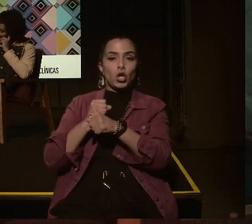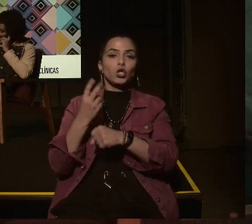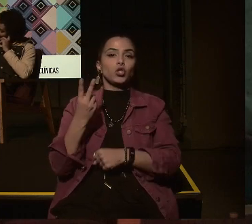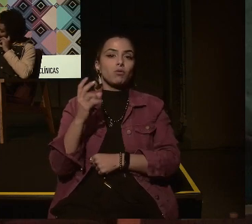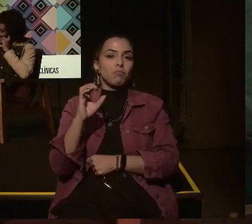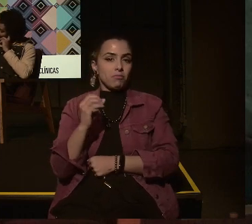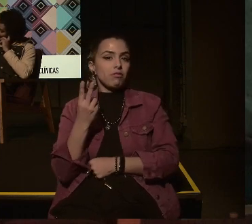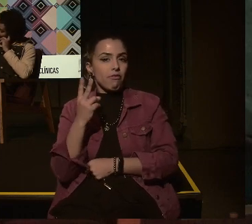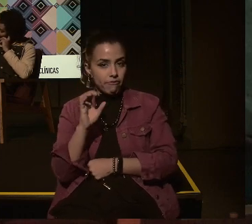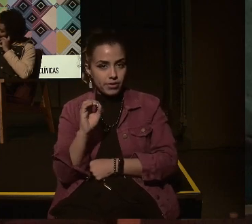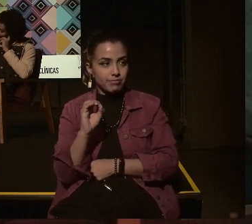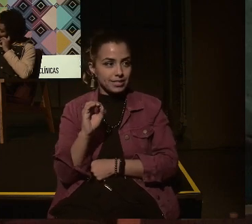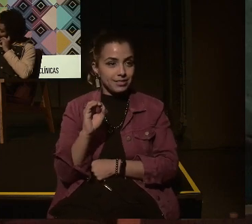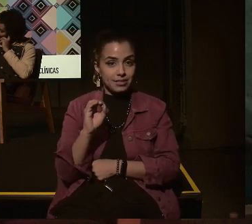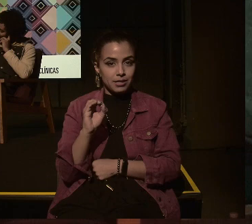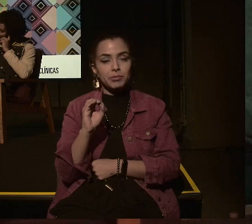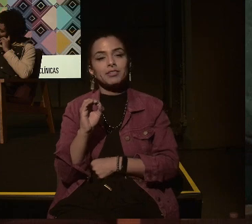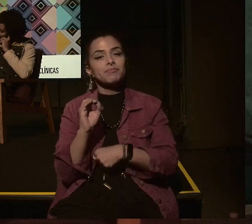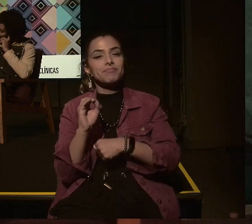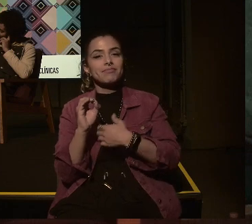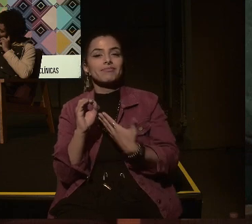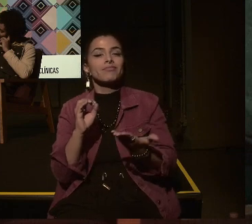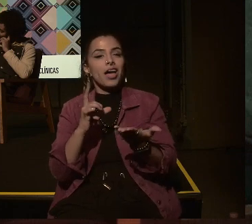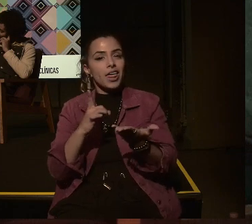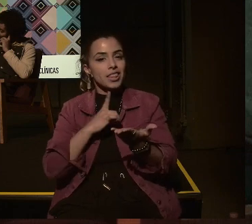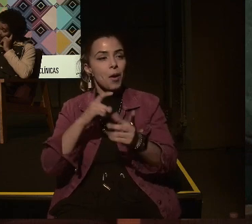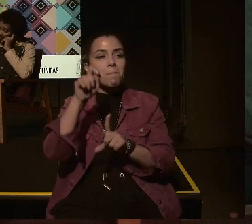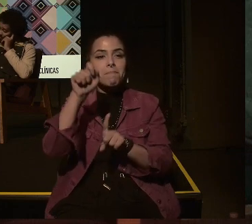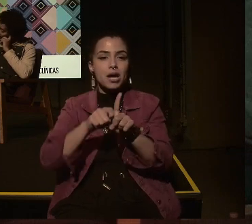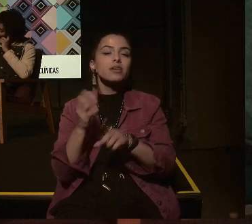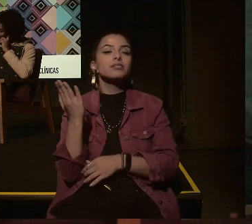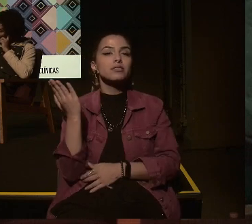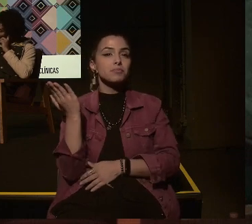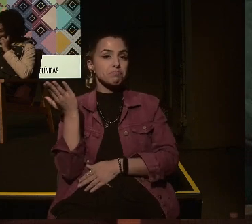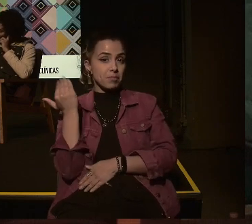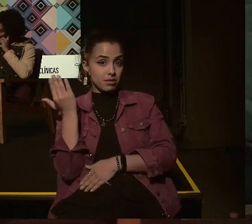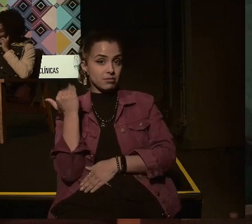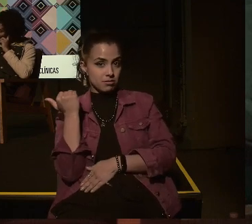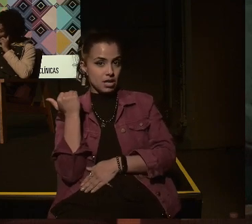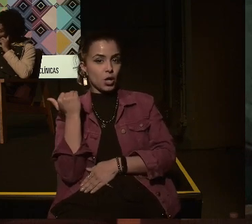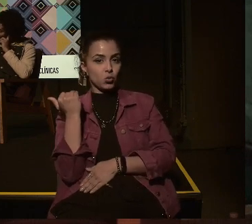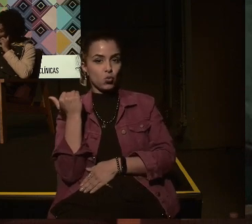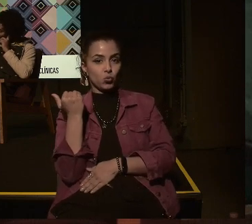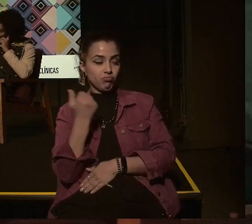agora começamos desde o mês passado que veio aqui a Lia Schuckmann,